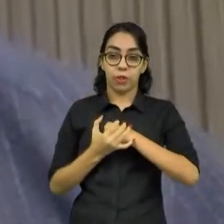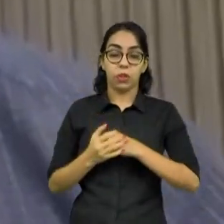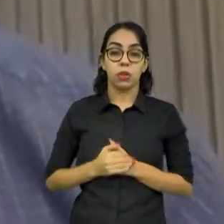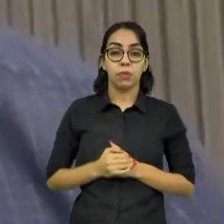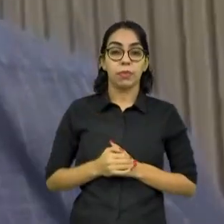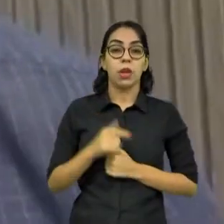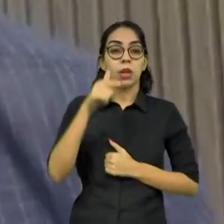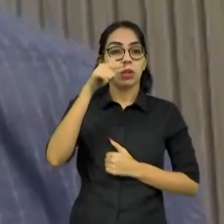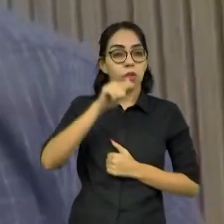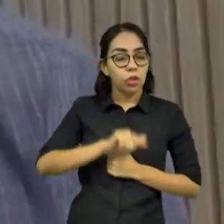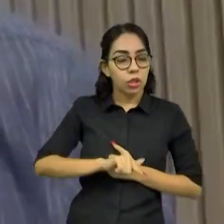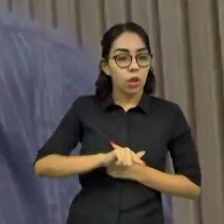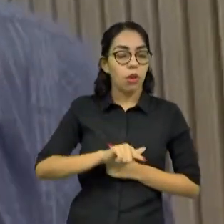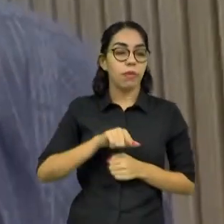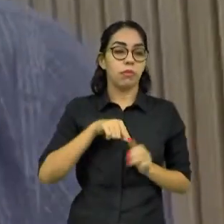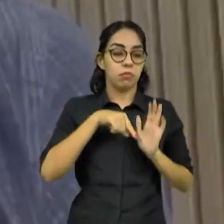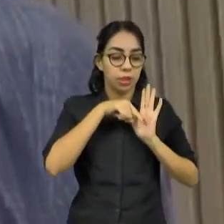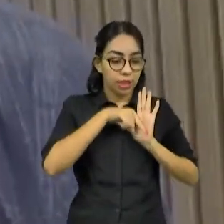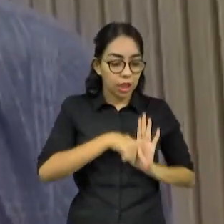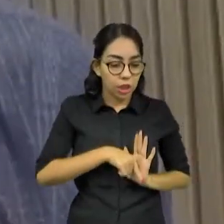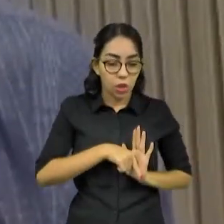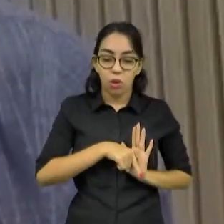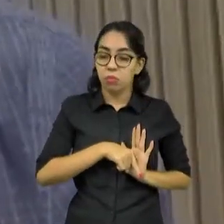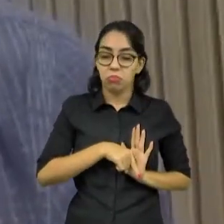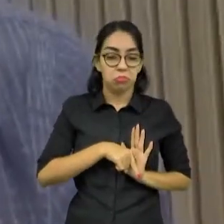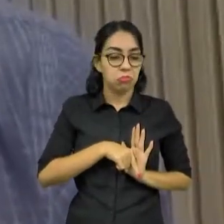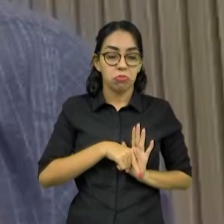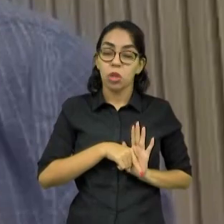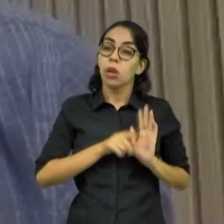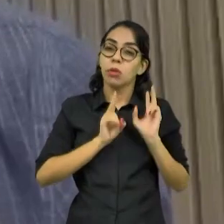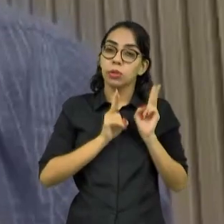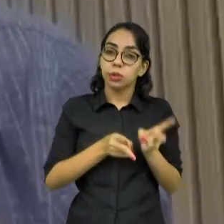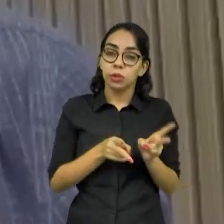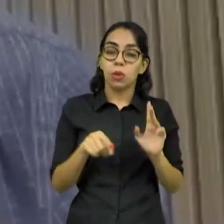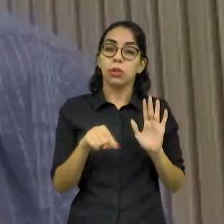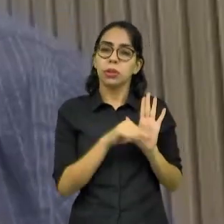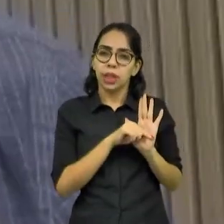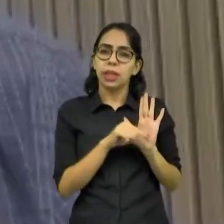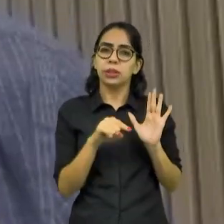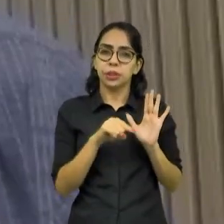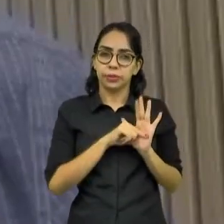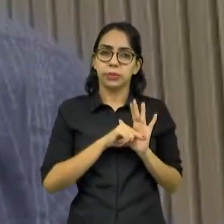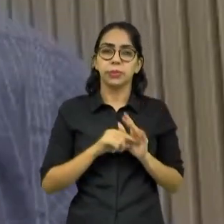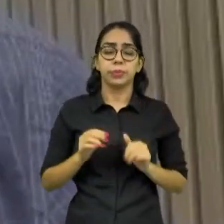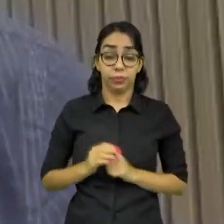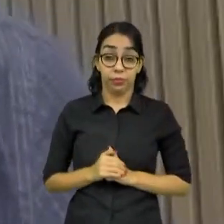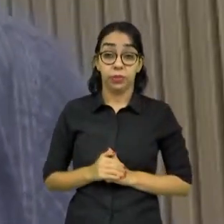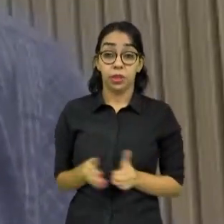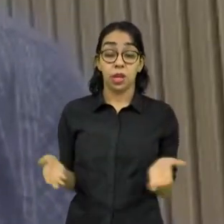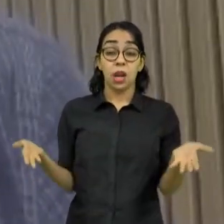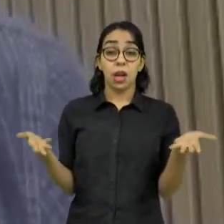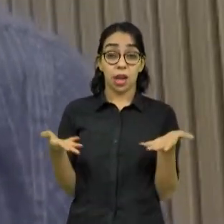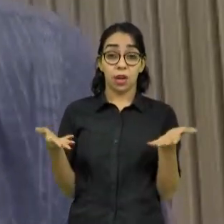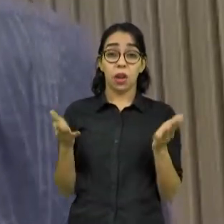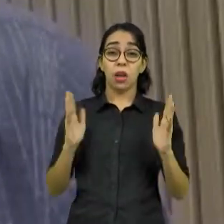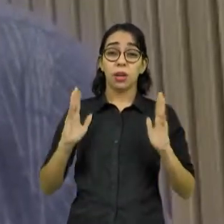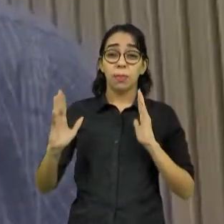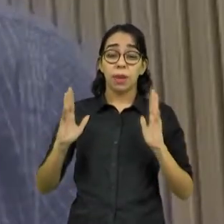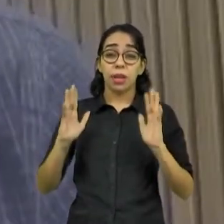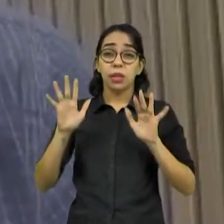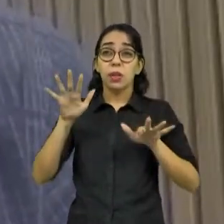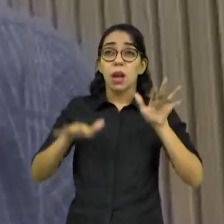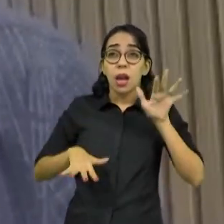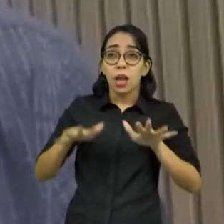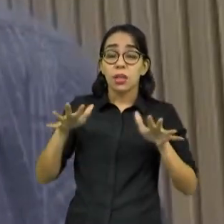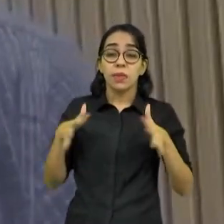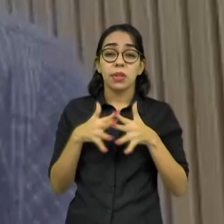resultado também deu negativo. Nesse período que a gente está vivendo, acaba que a gente se confunde um pouco agora